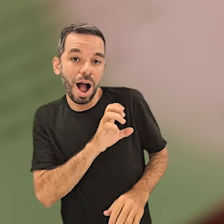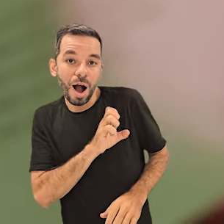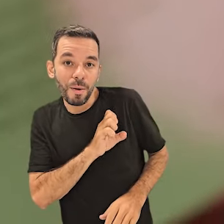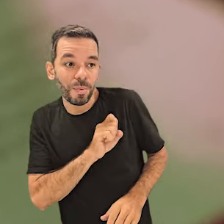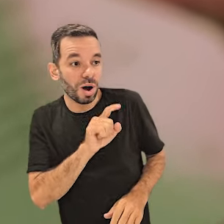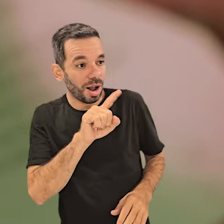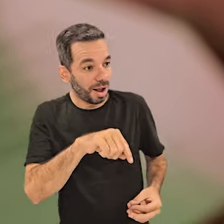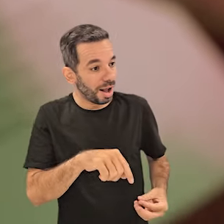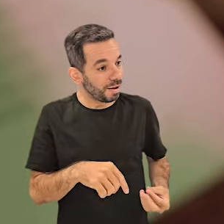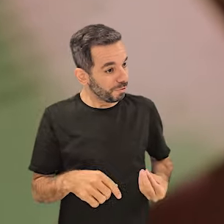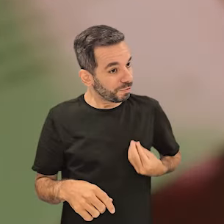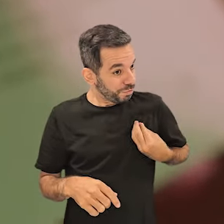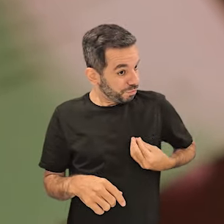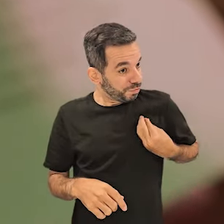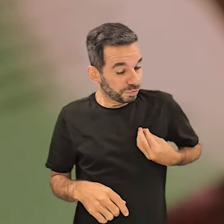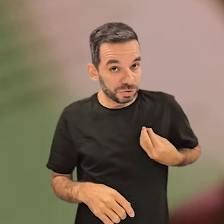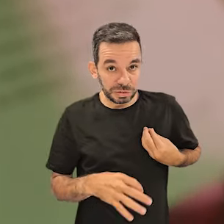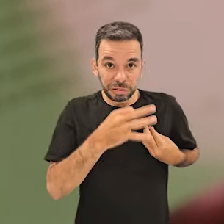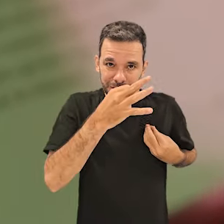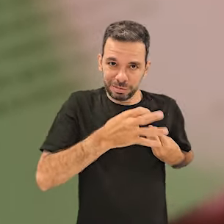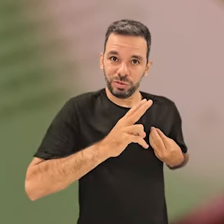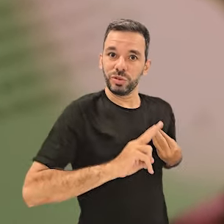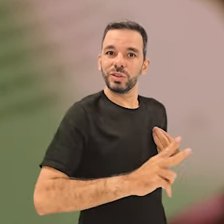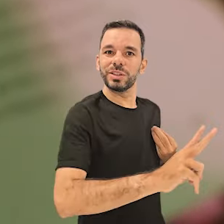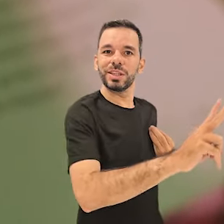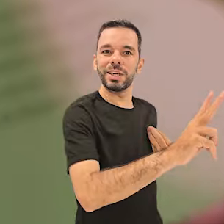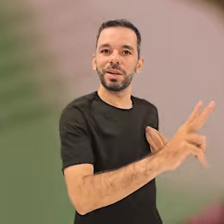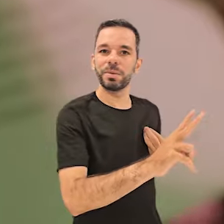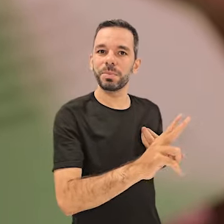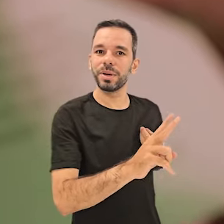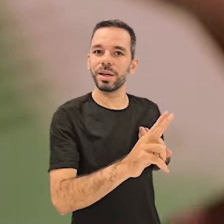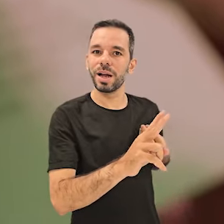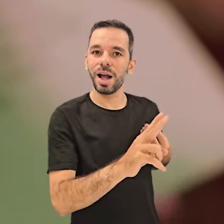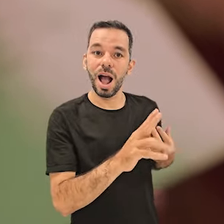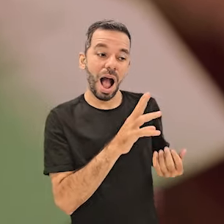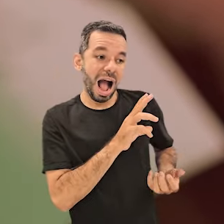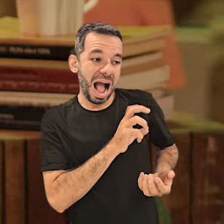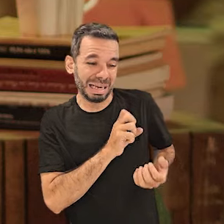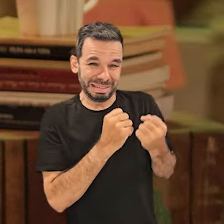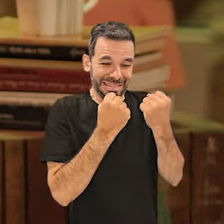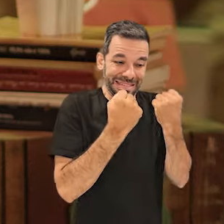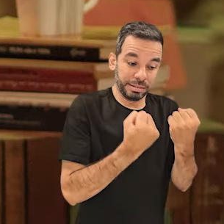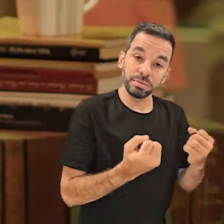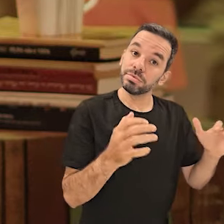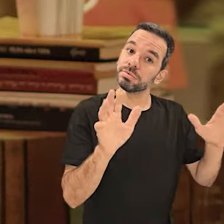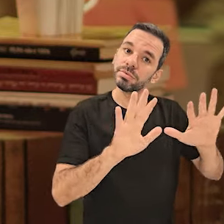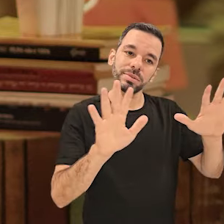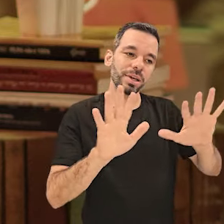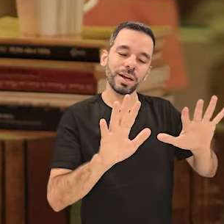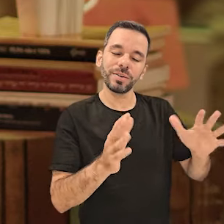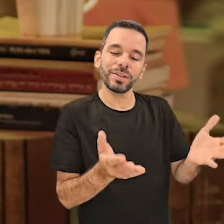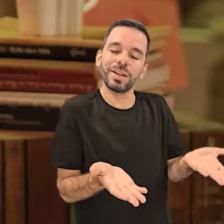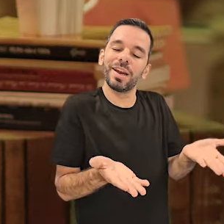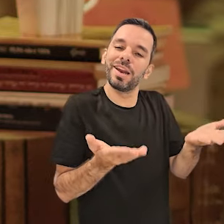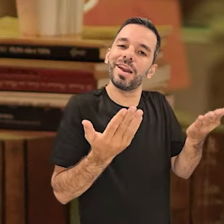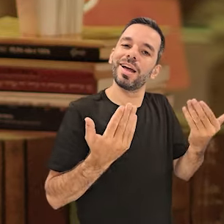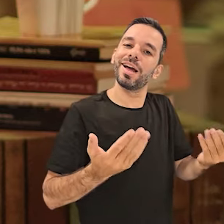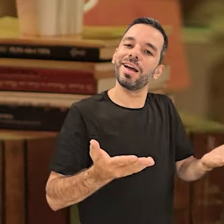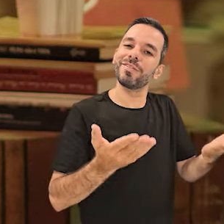presença sutil, mas constante. Amor não tem peso, tem aroma de flor. Amor é excitante,